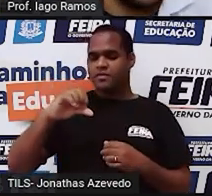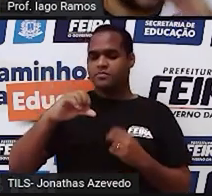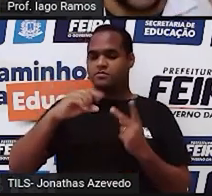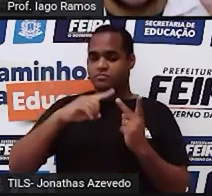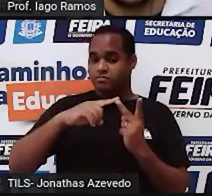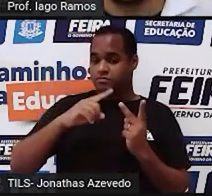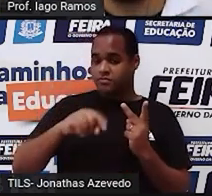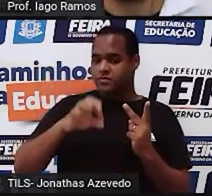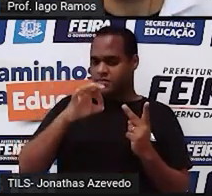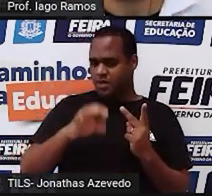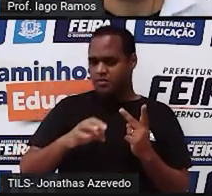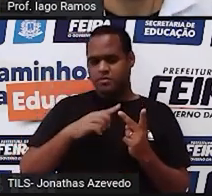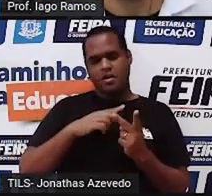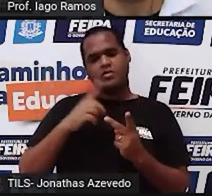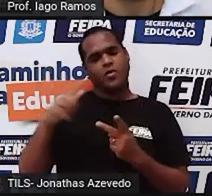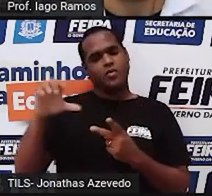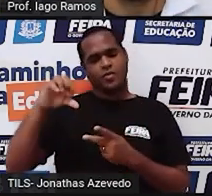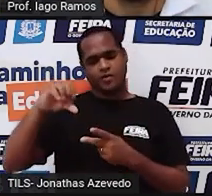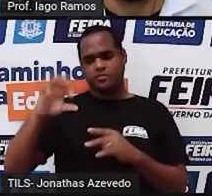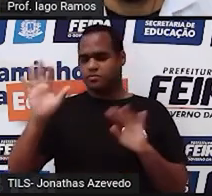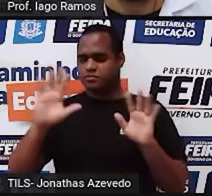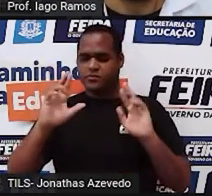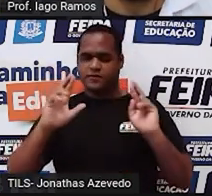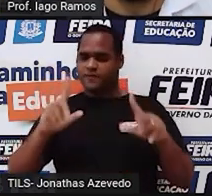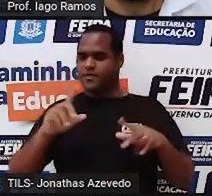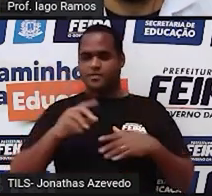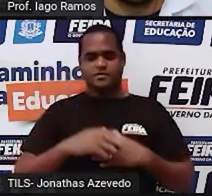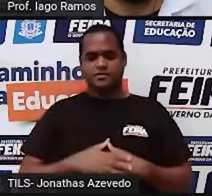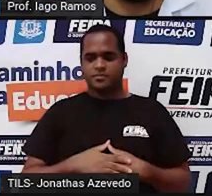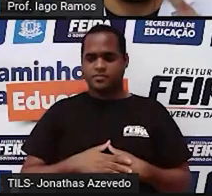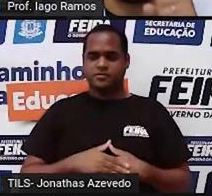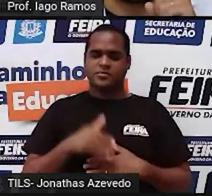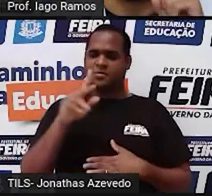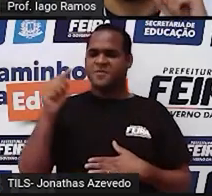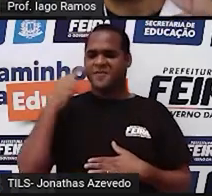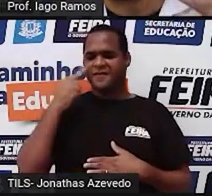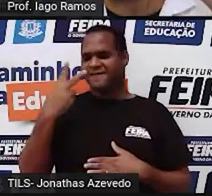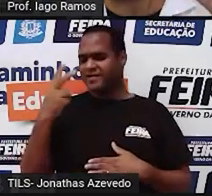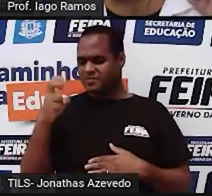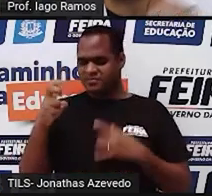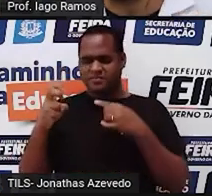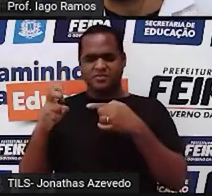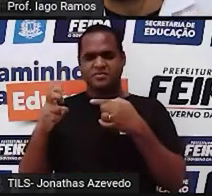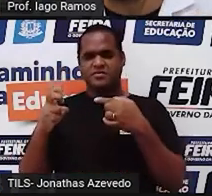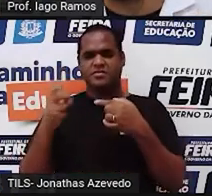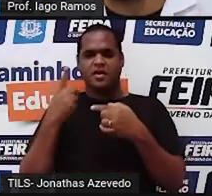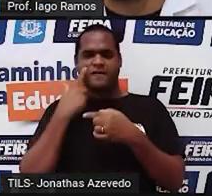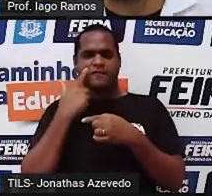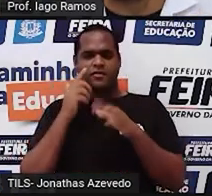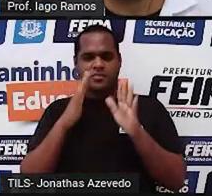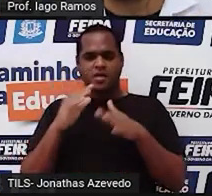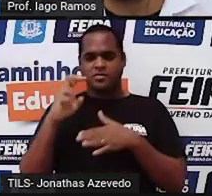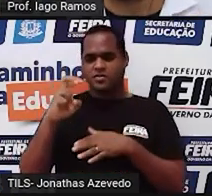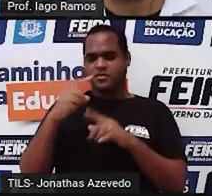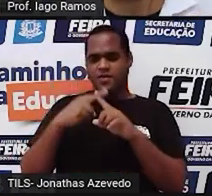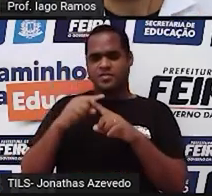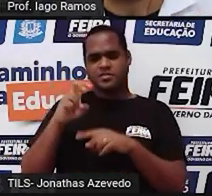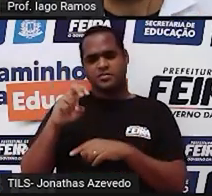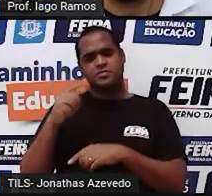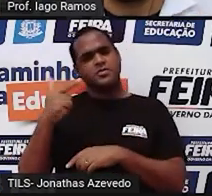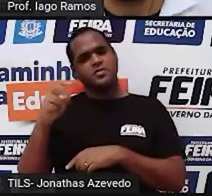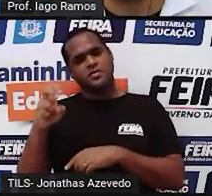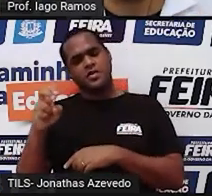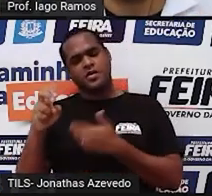três pula fora do 9 né E se não uma pessoa advent e cinco eu fiz aqui ó 5 x 5